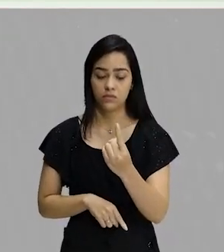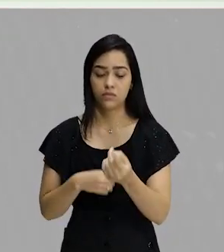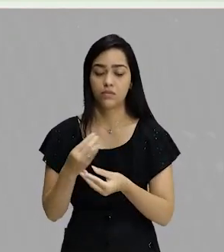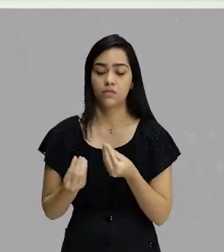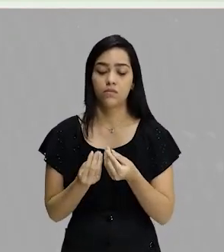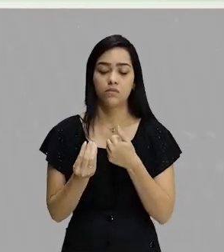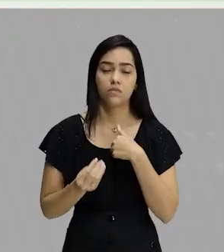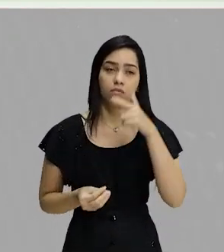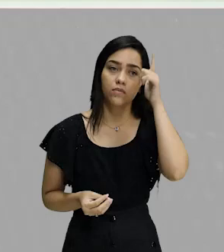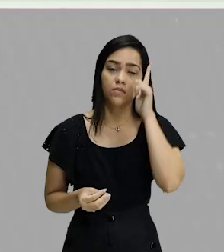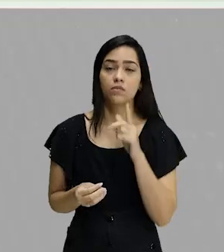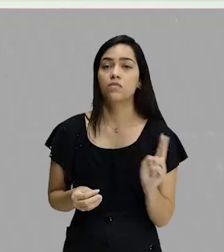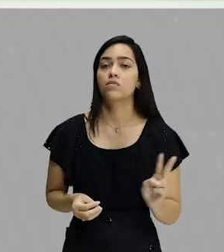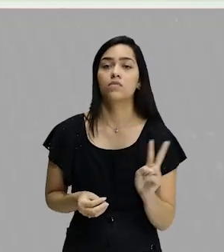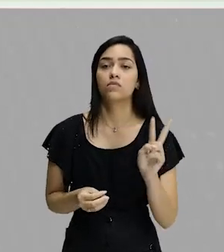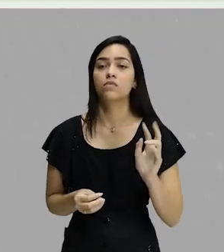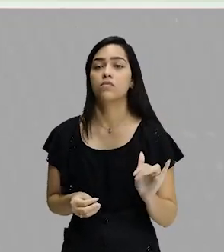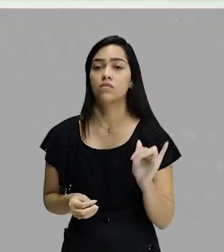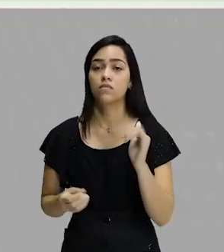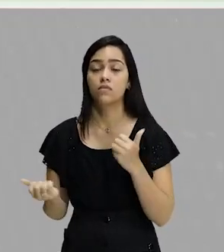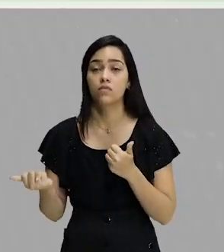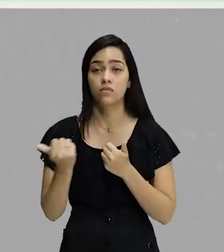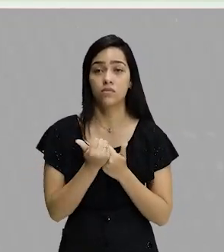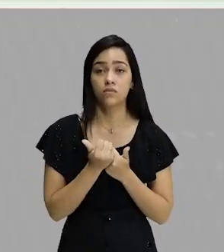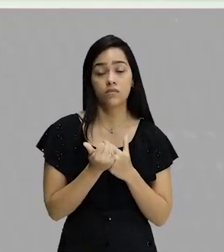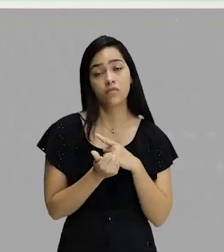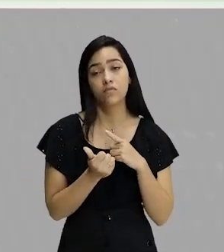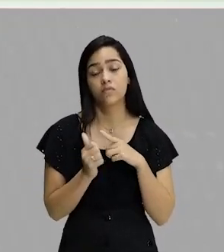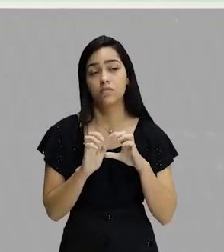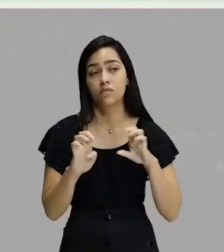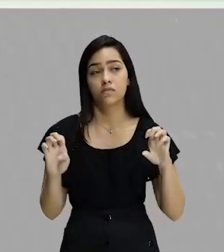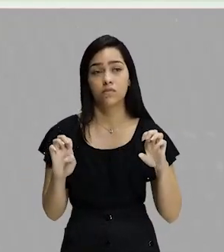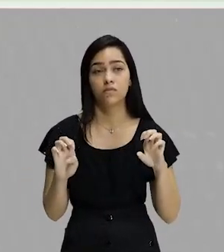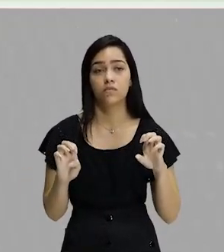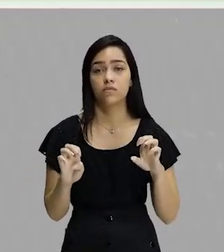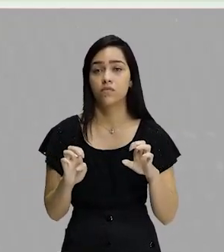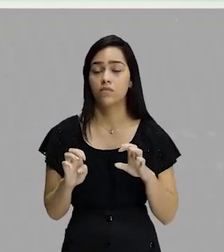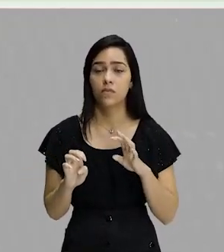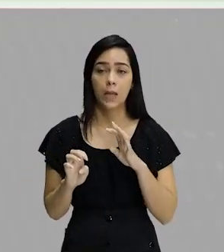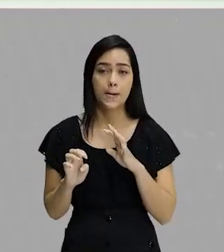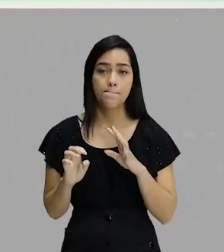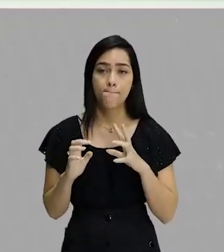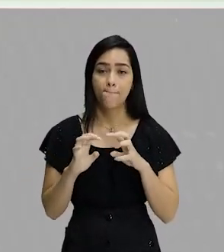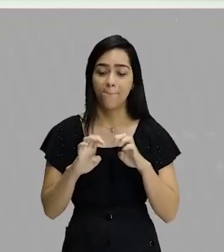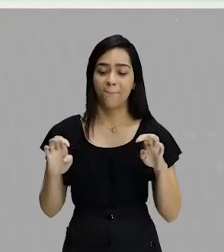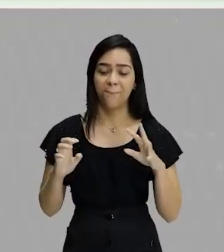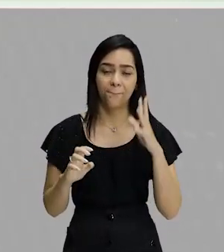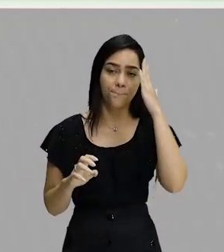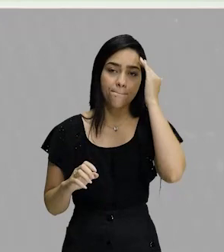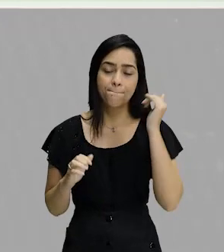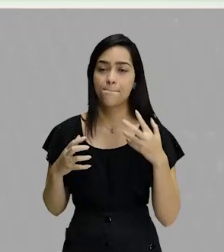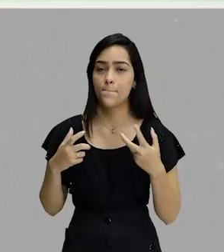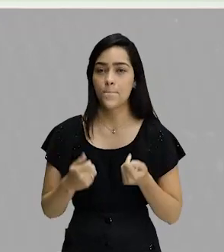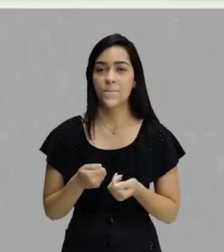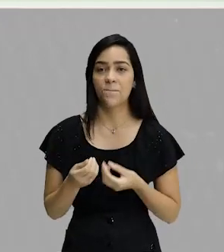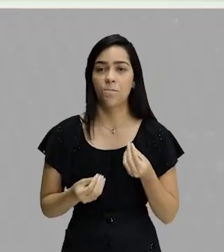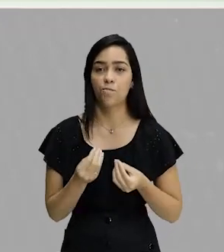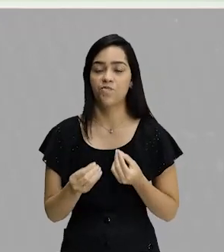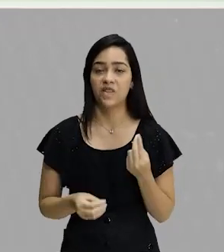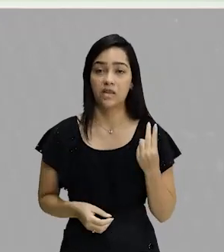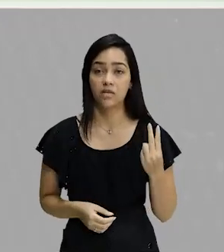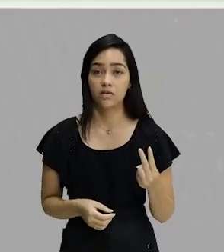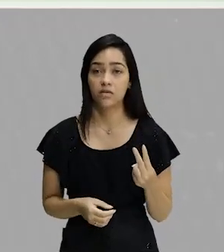eu consigo encontrar o valor de y. Basta substituir aqui na equação. A equação resolve todos os meus problemas. Ó. Então, você vai pegar